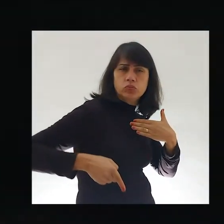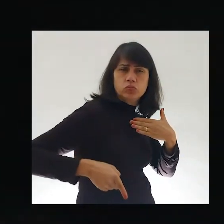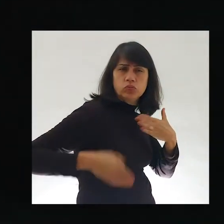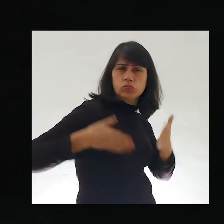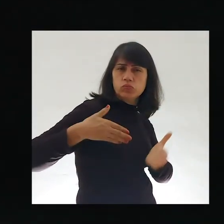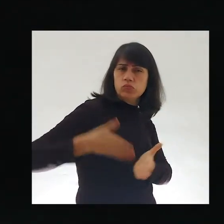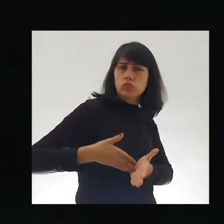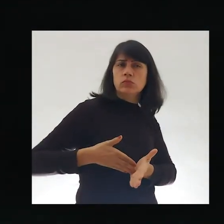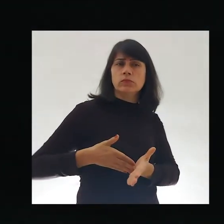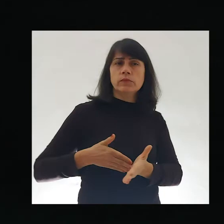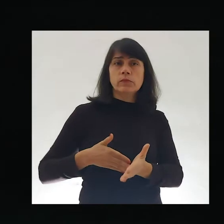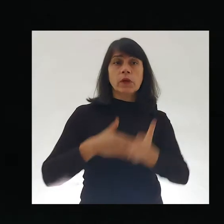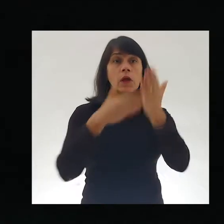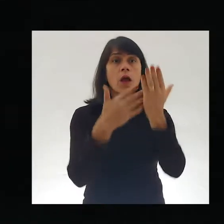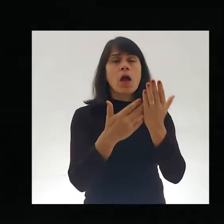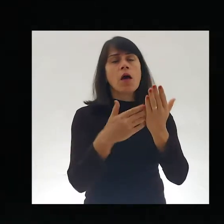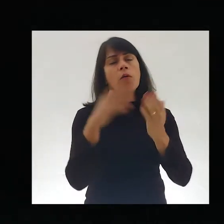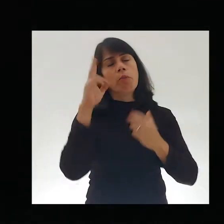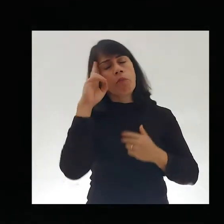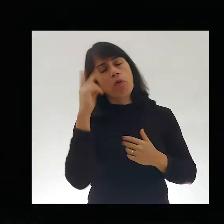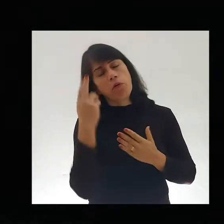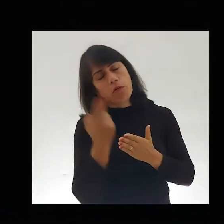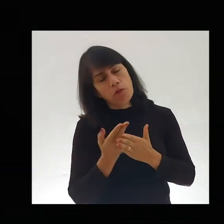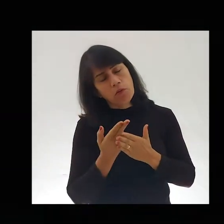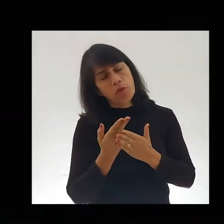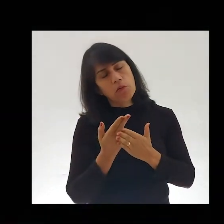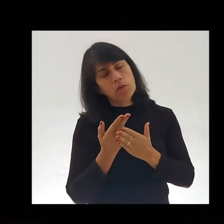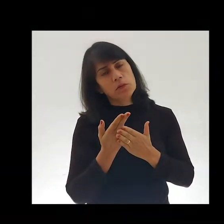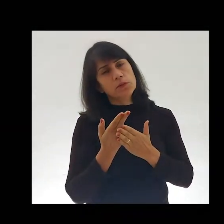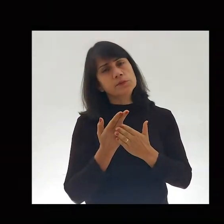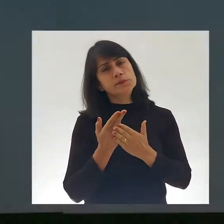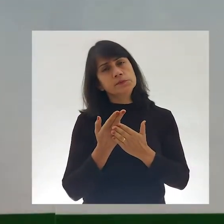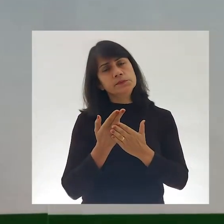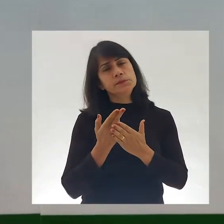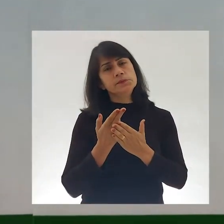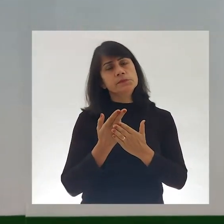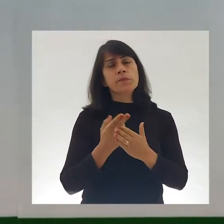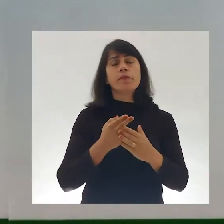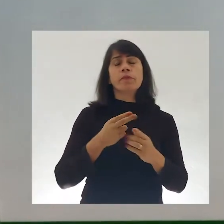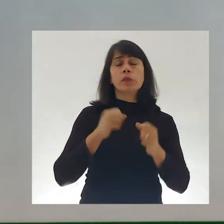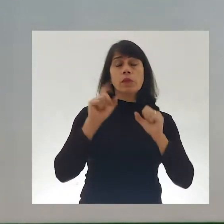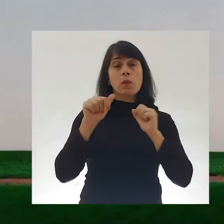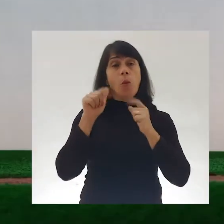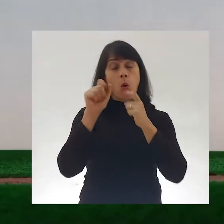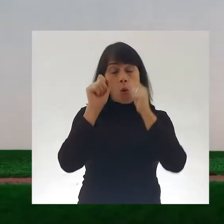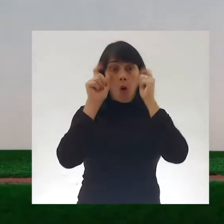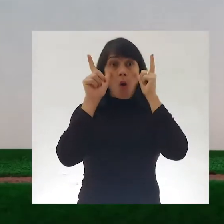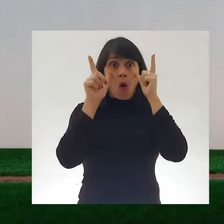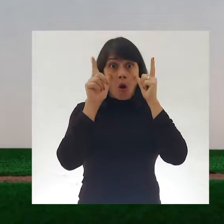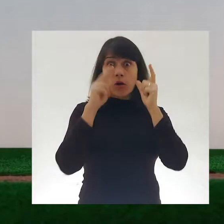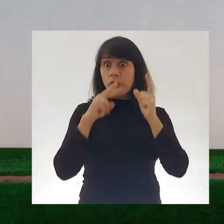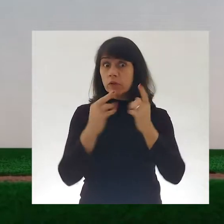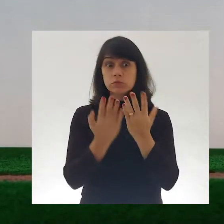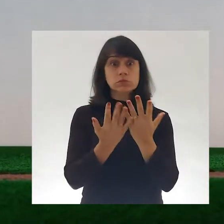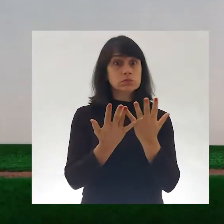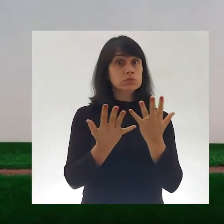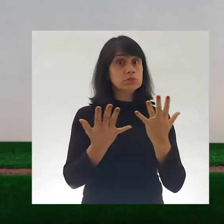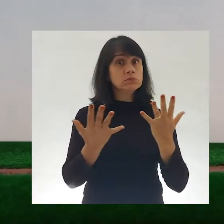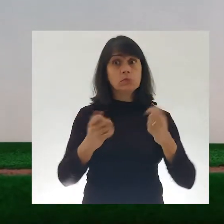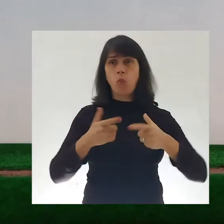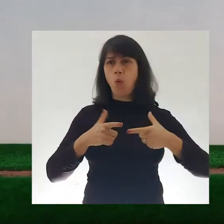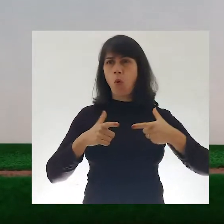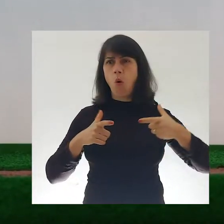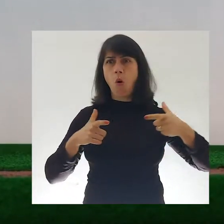ao fundo, onde ela perde os sentidos. Beatriz acorda e, quando vê, está num